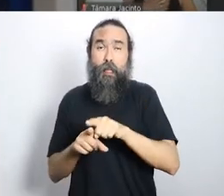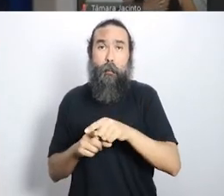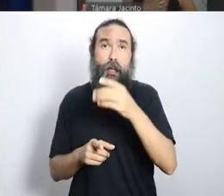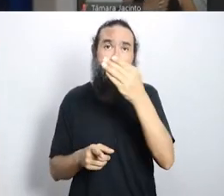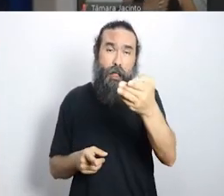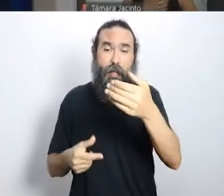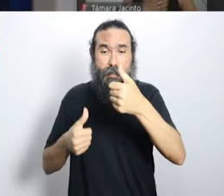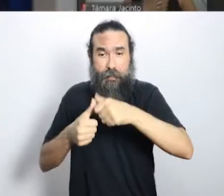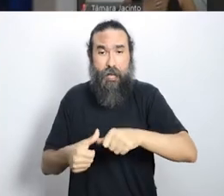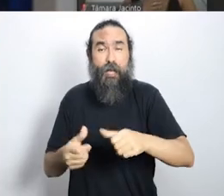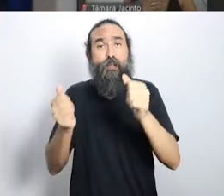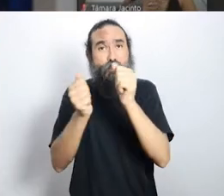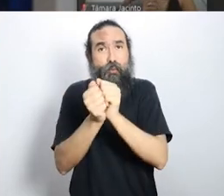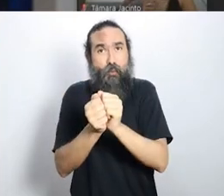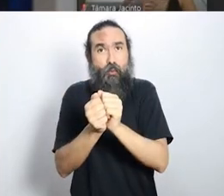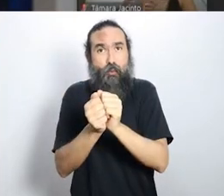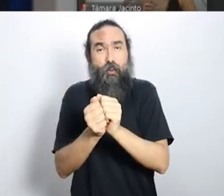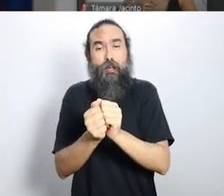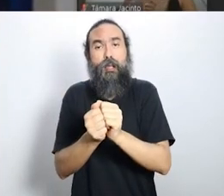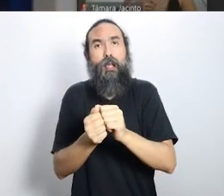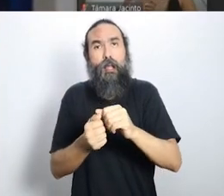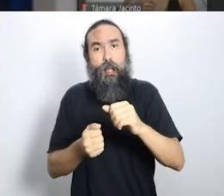e falando sobre tudo isso, porque